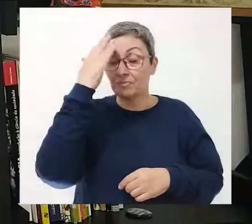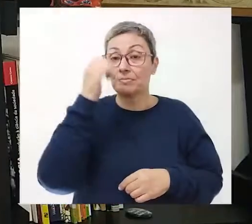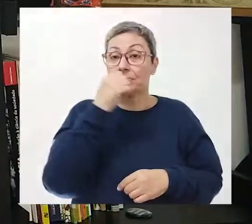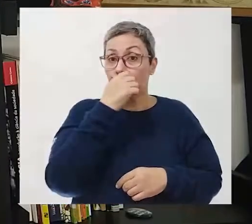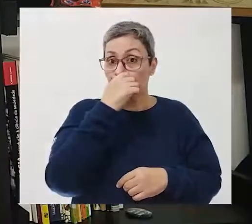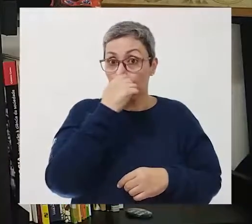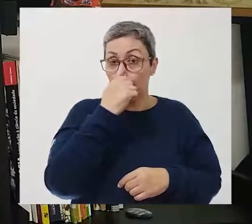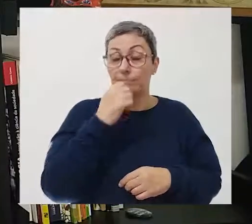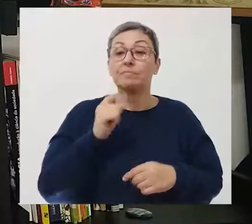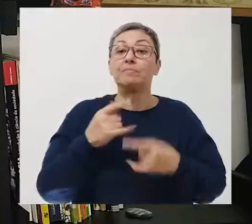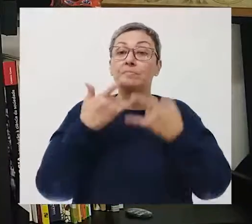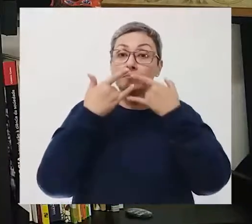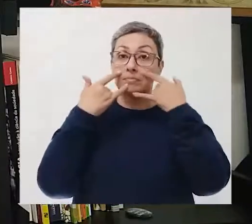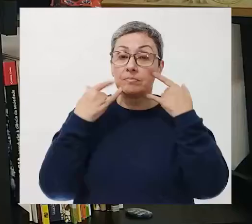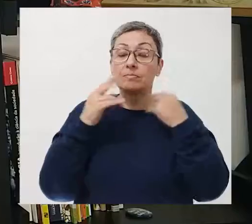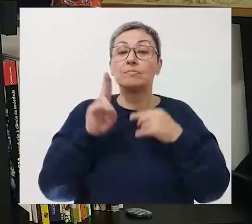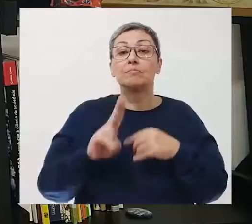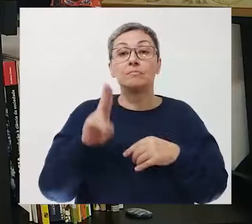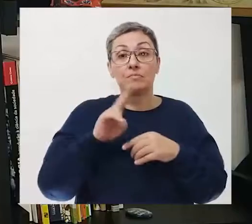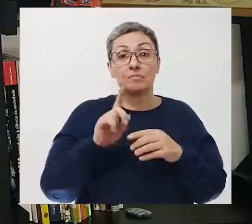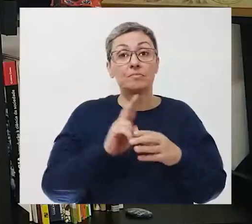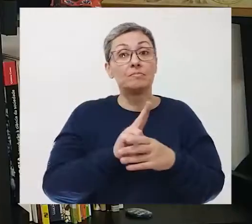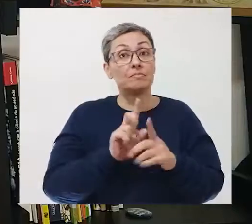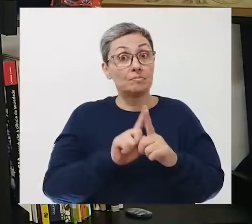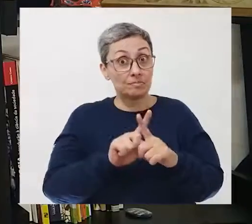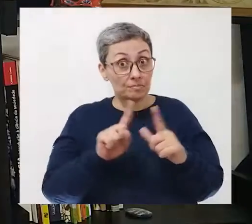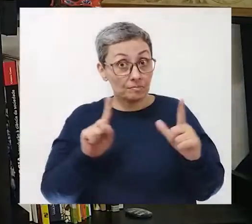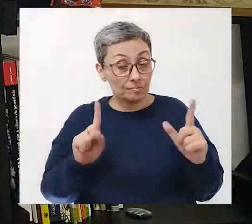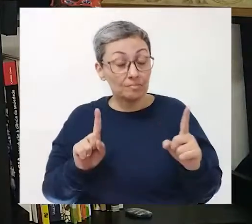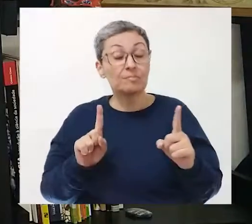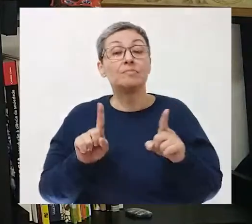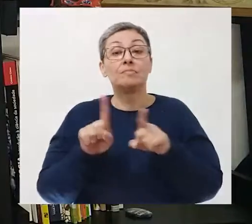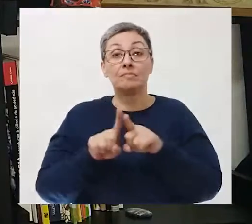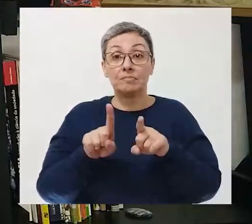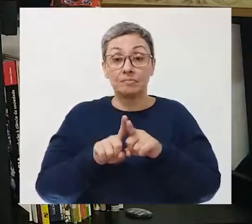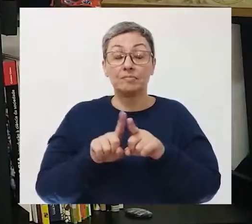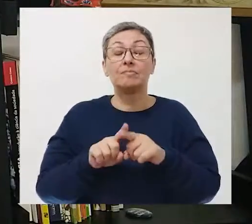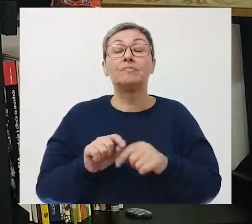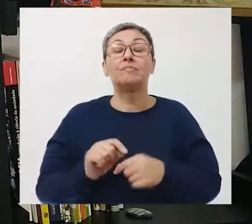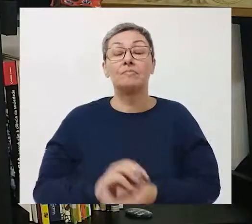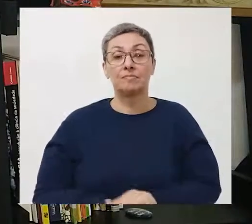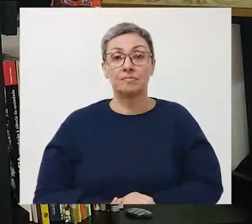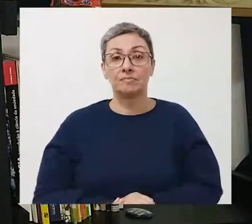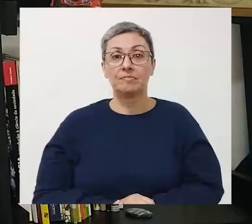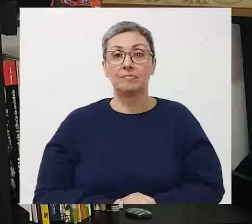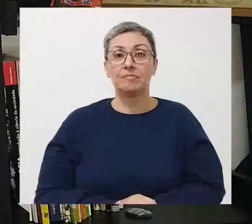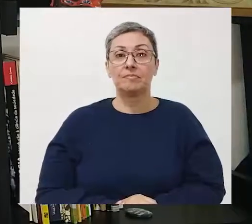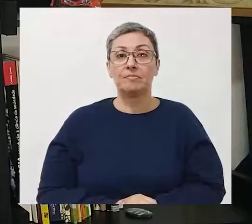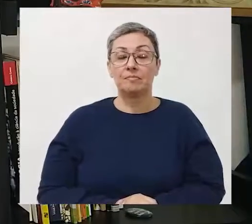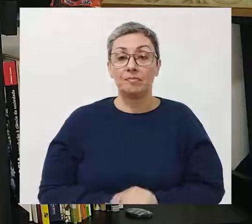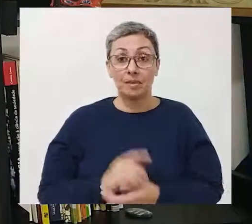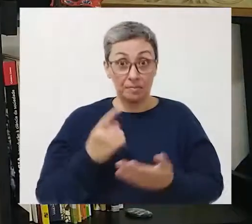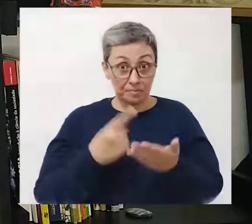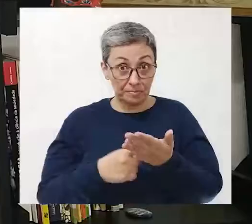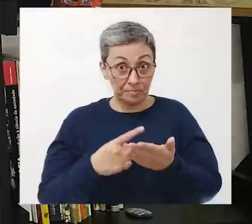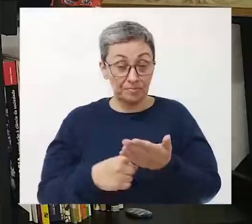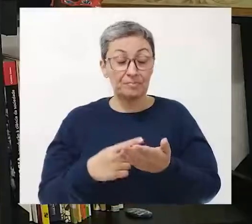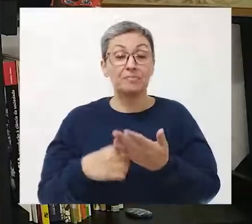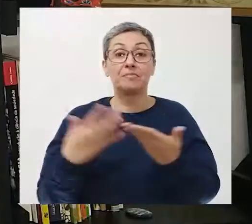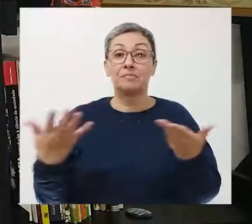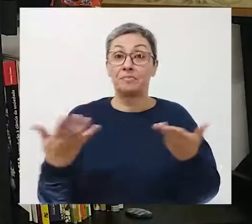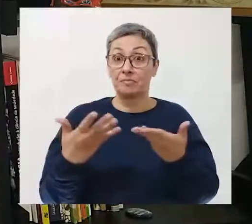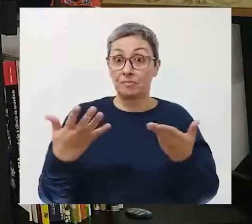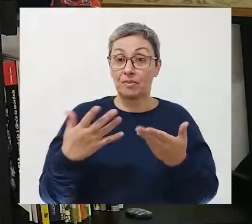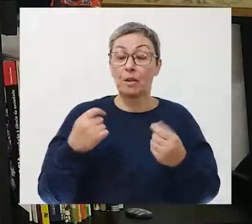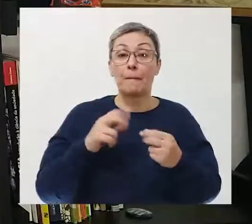Continuar também sempre mantendo o distanciamento, né, e utilizando a máscara. Combinado? Agora,